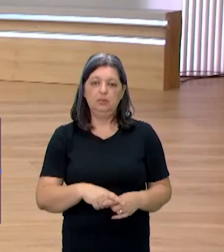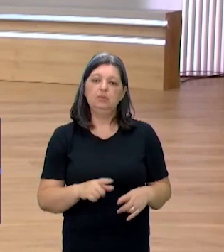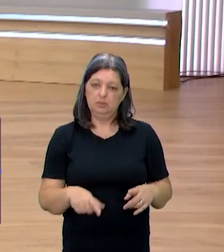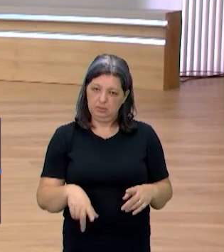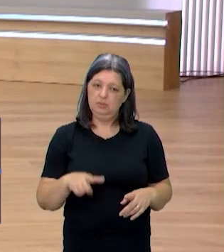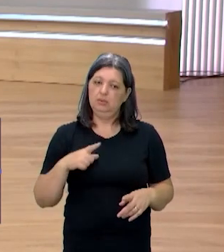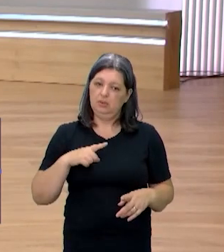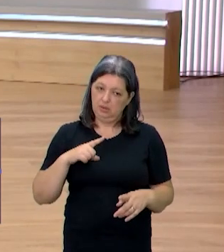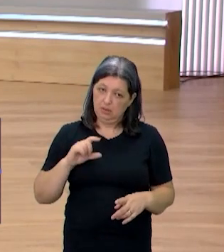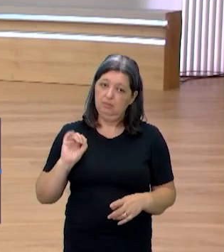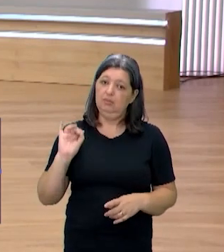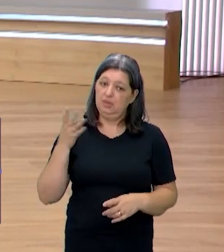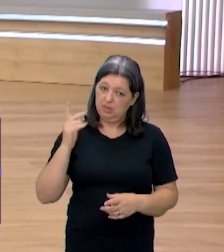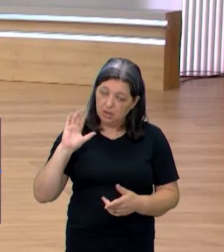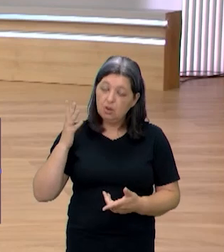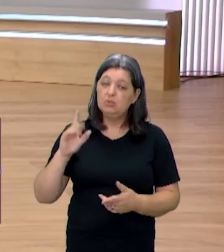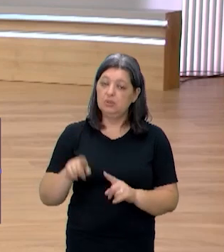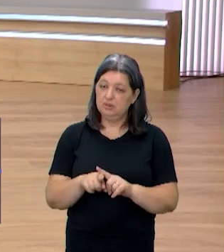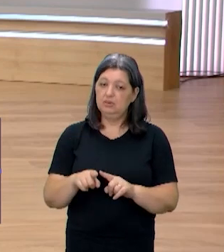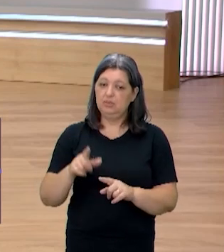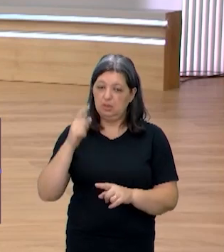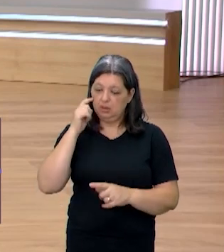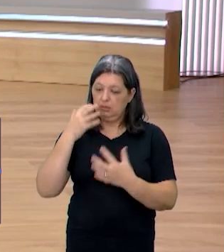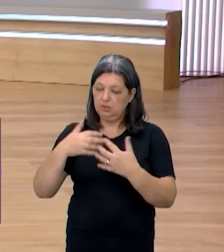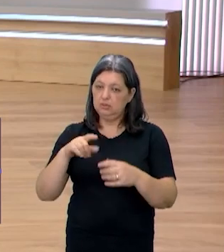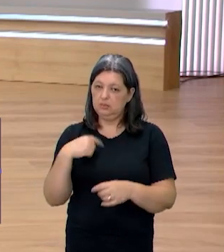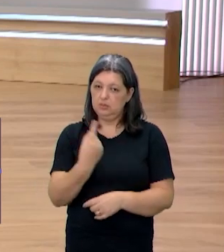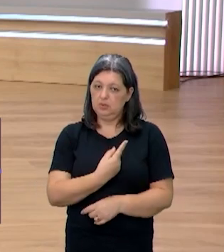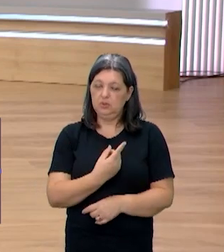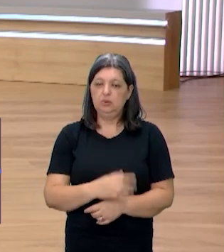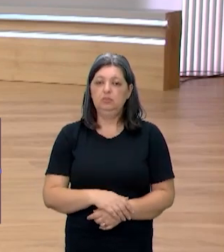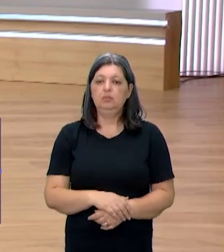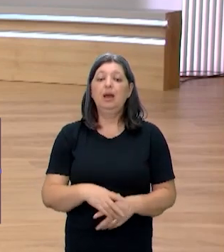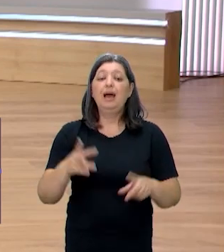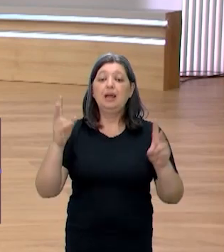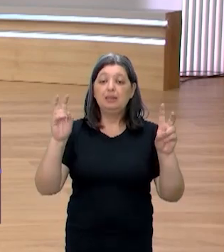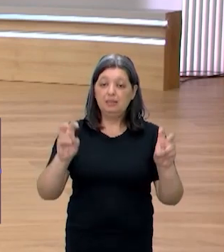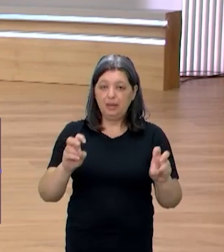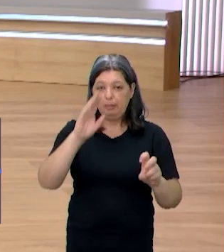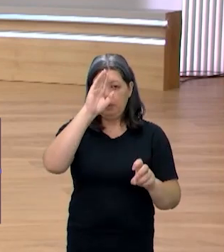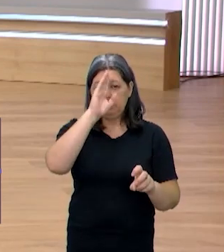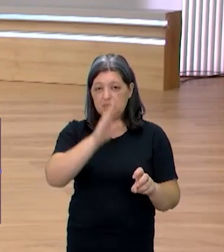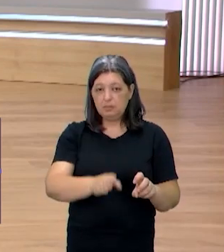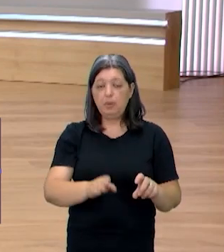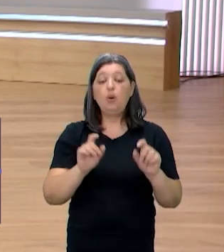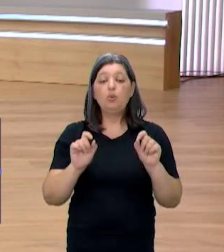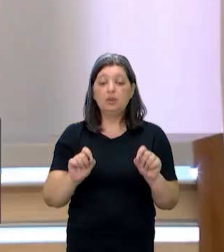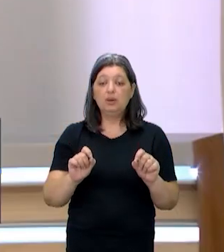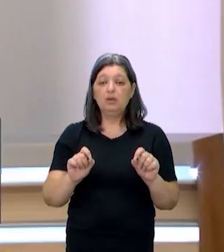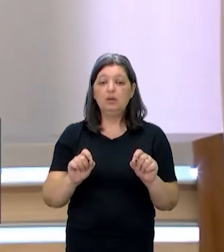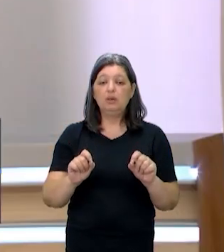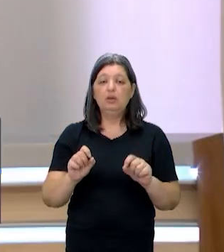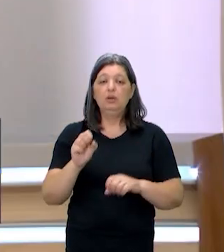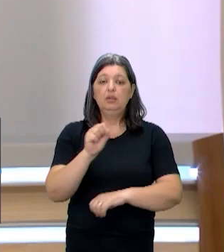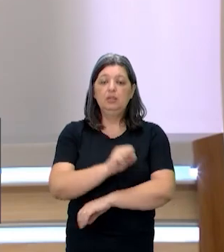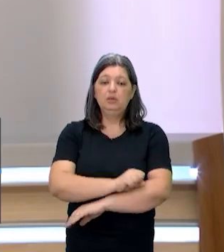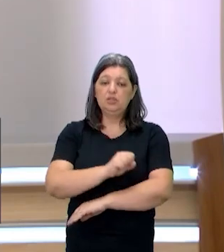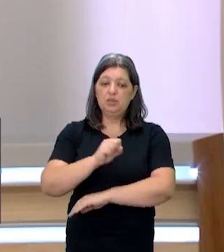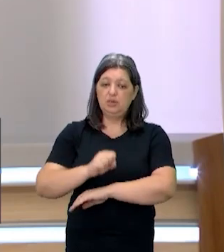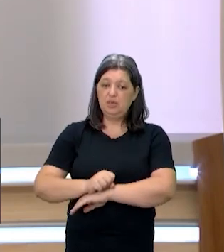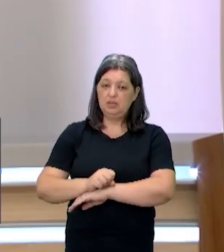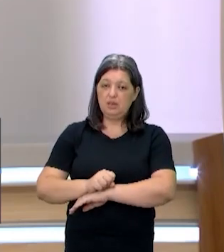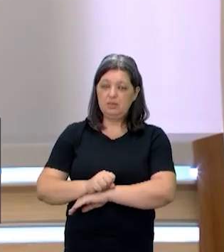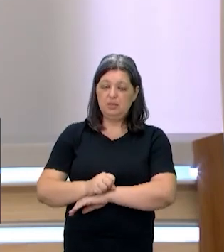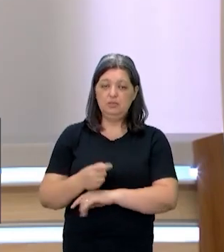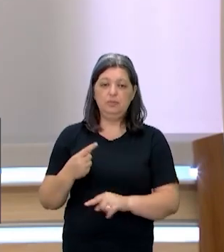trouxe algumas consequências e uma reflexão também pra gente. Uhum. Agora, a gente falou do tema central, falando da depressão, e a tese. O que seria a